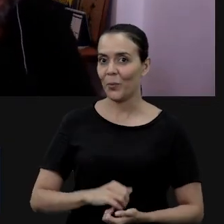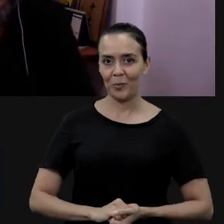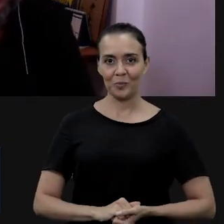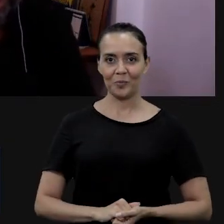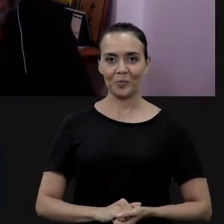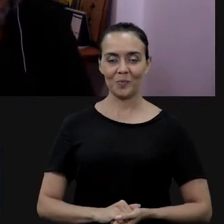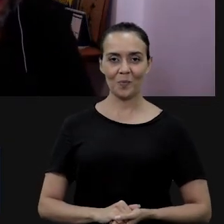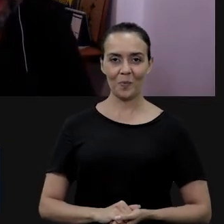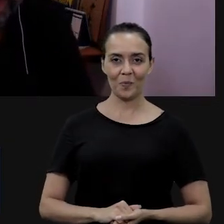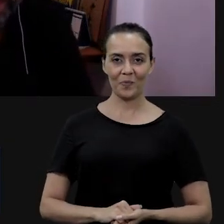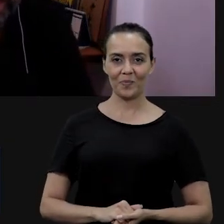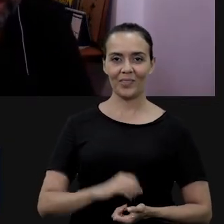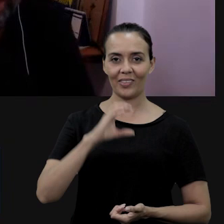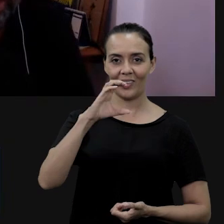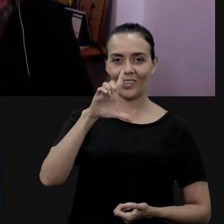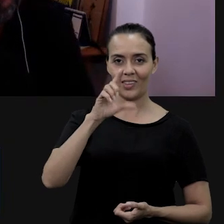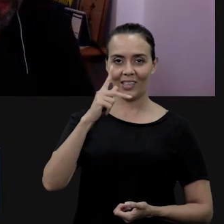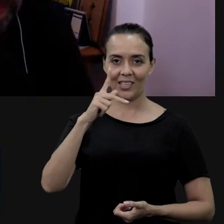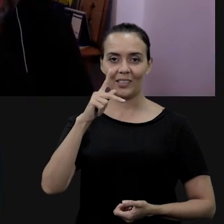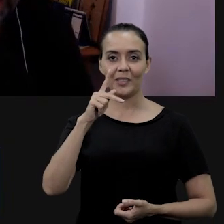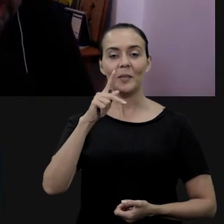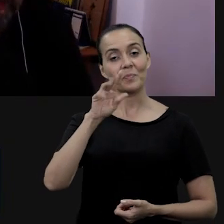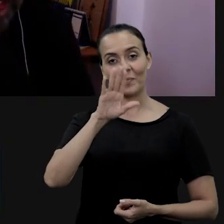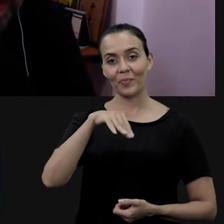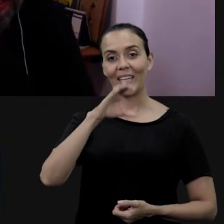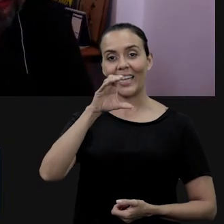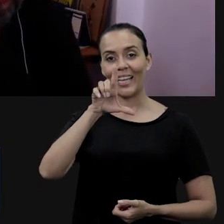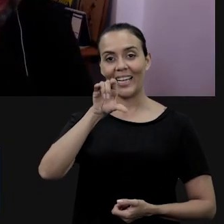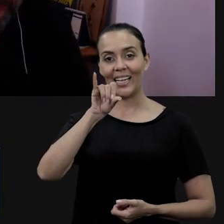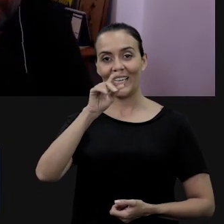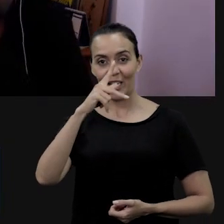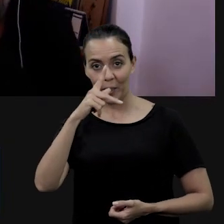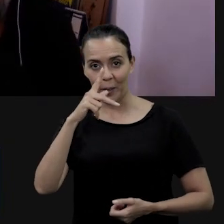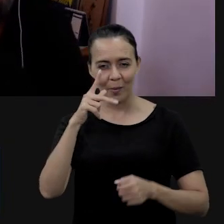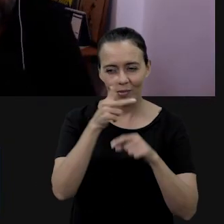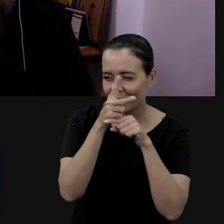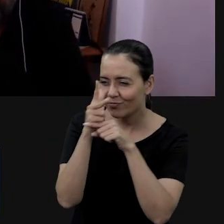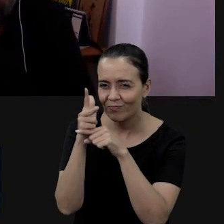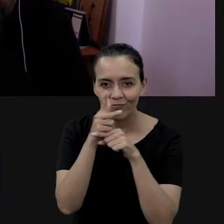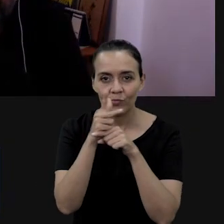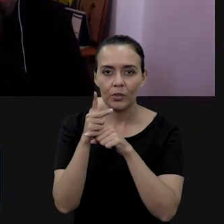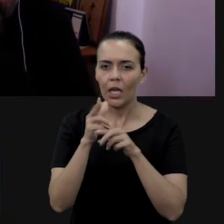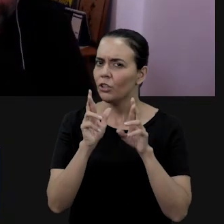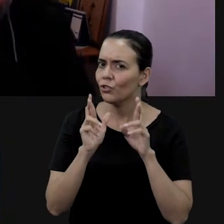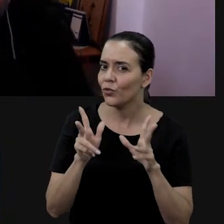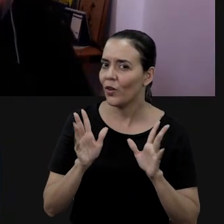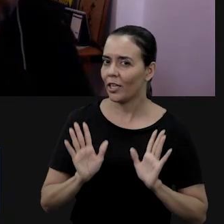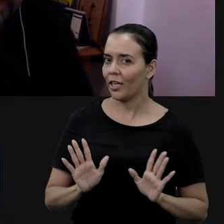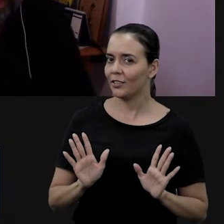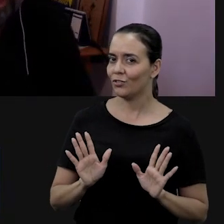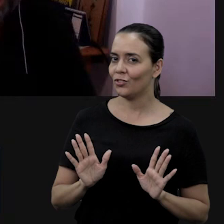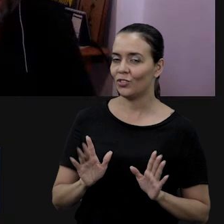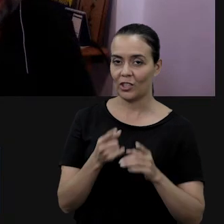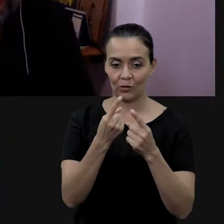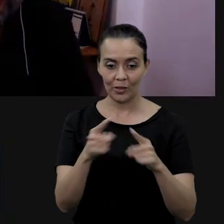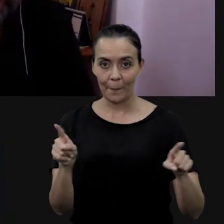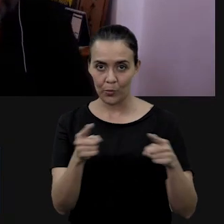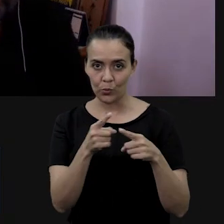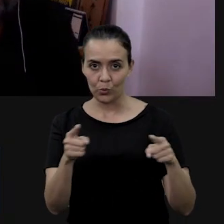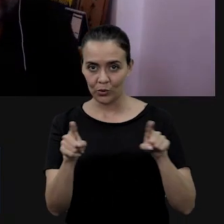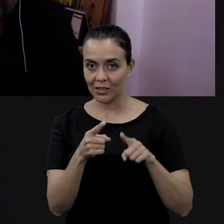ficar. clipe, né? Aí faz outras coisas, né? Então, pra ir pra... Exatamente, exatamente. É outro mundo. O mundo da